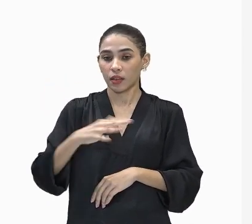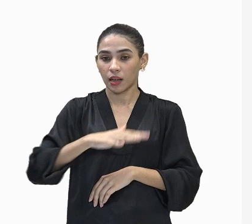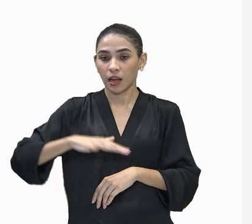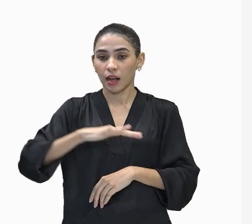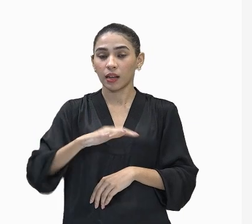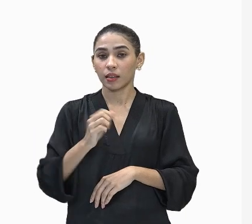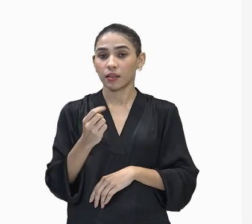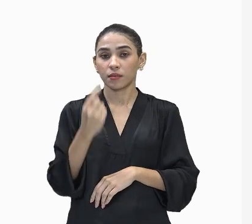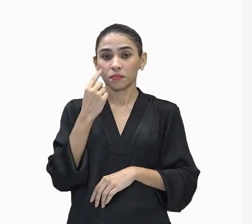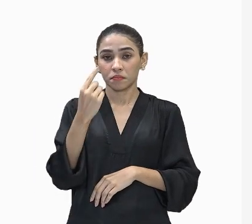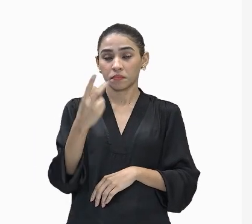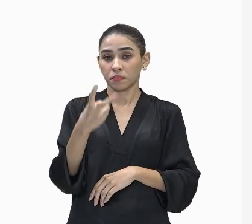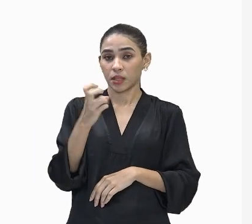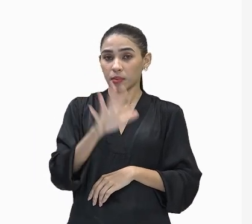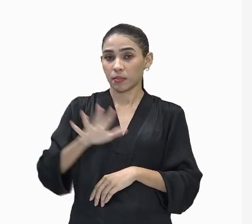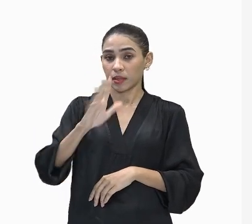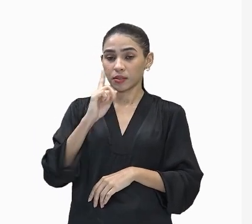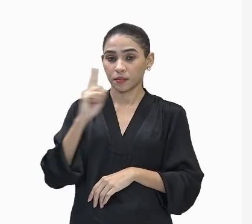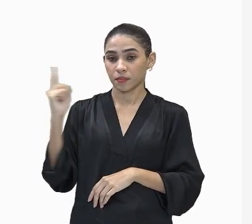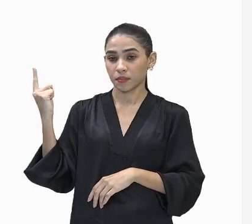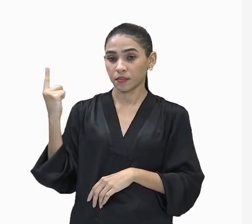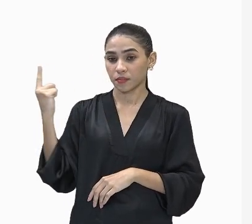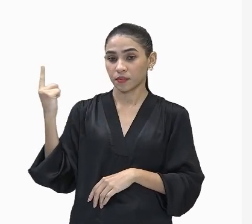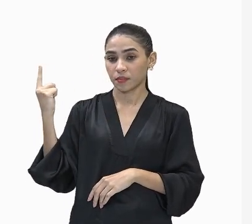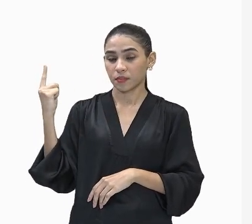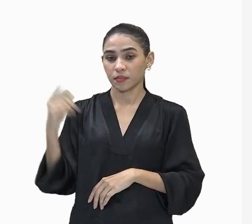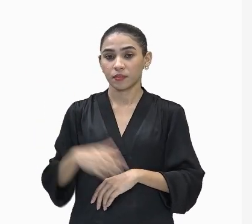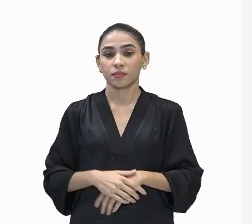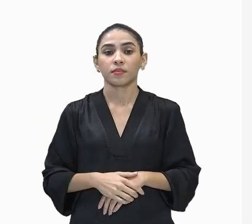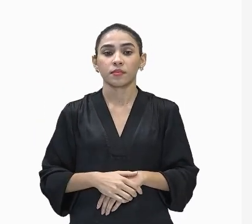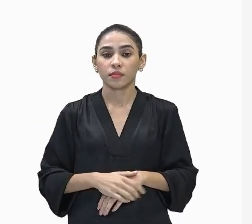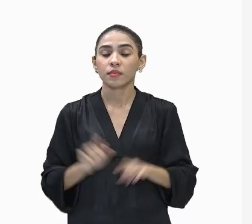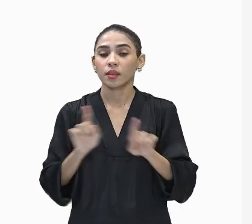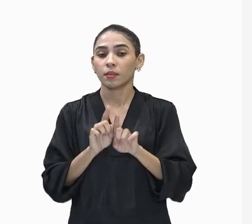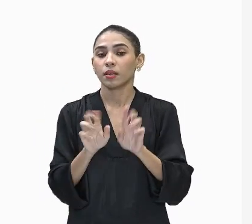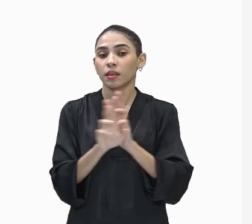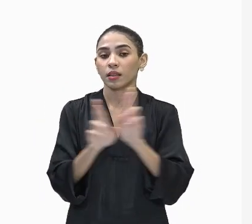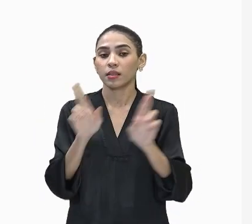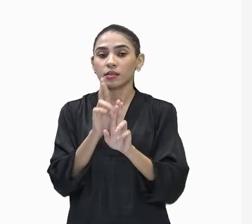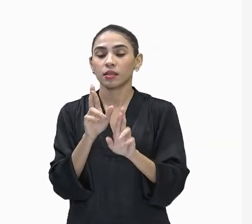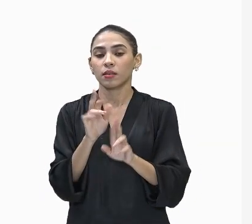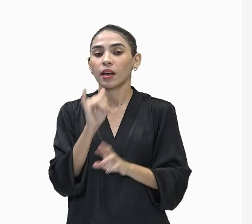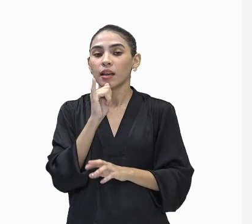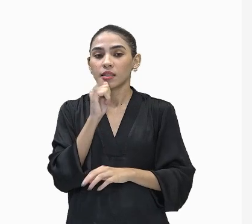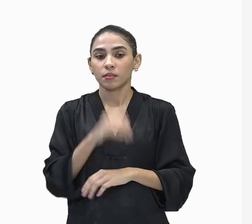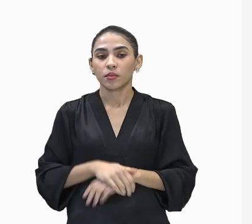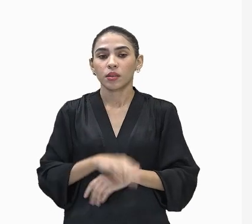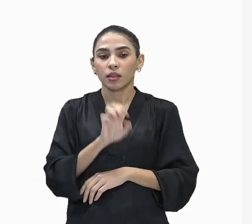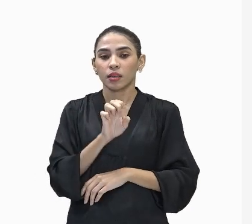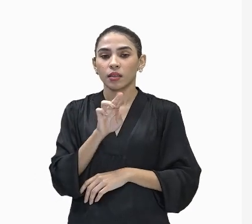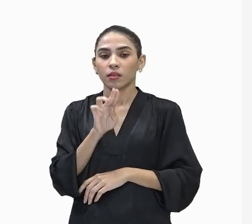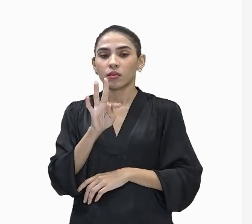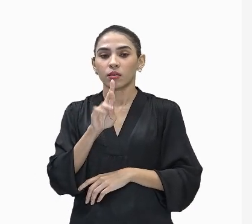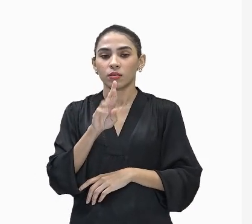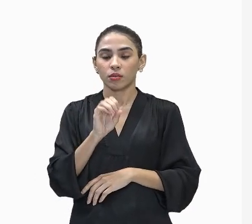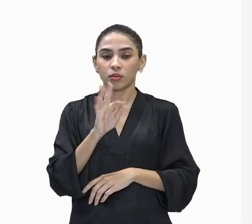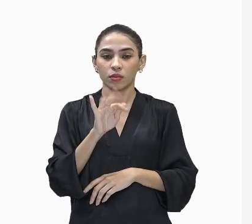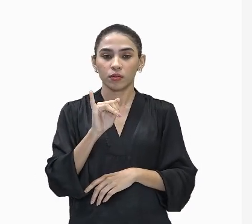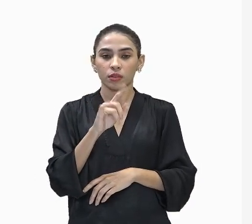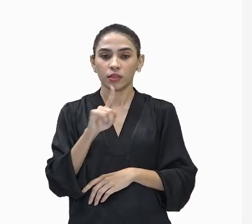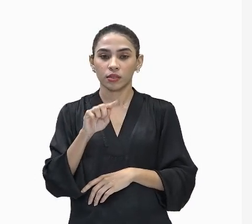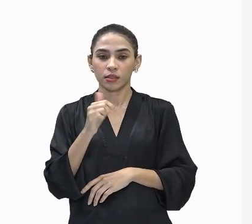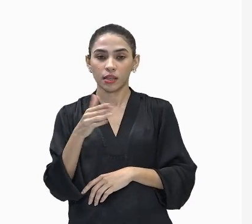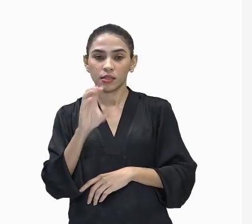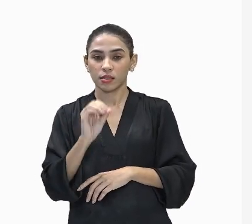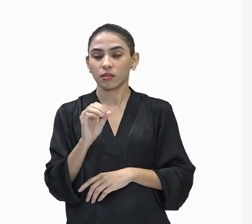vai observar também a relação dessas cianobactérias com o processo de eutrofização então elas podem